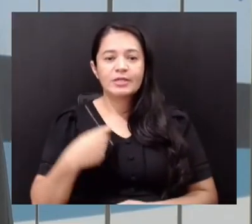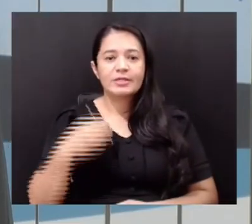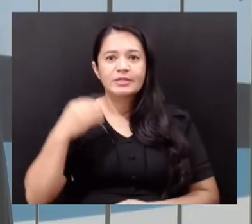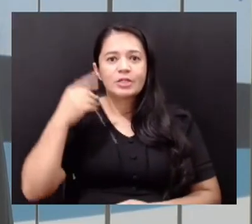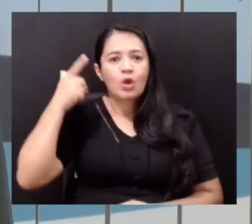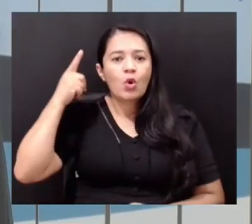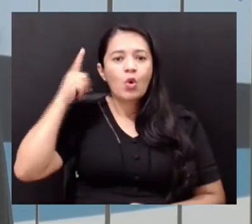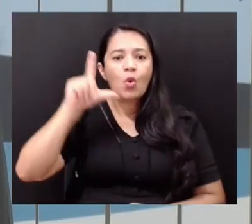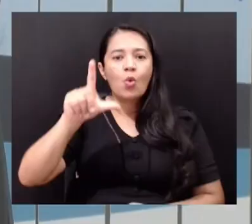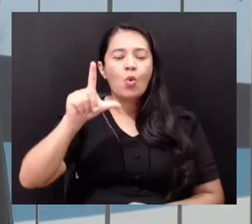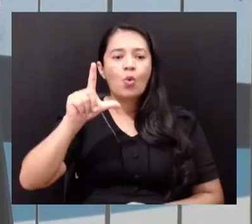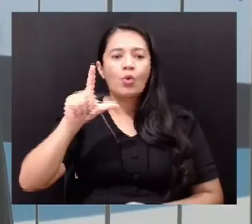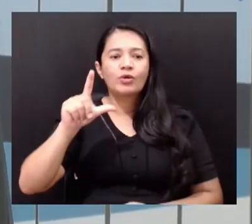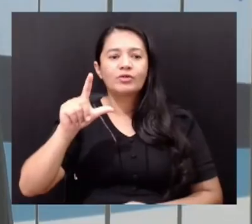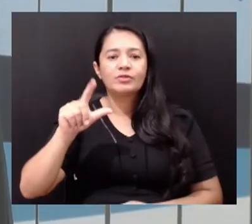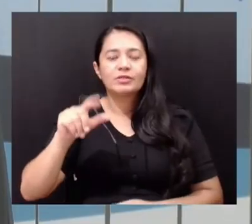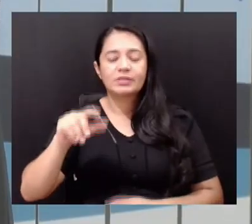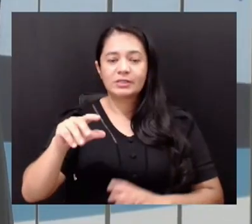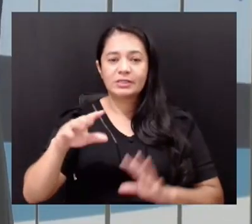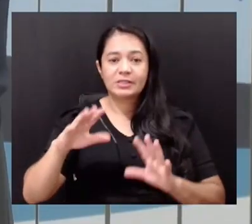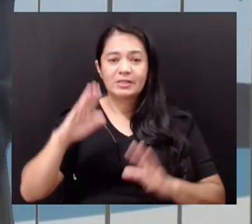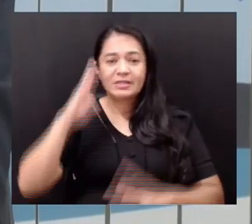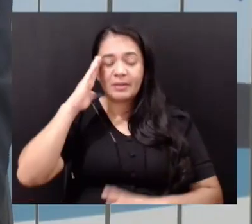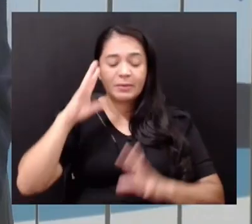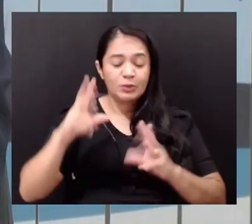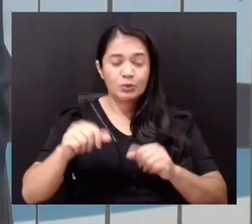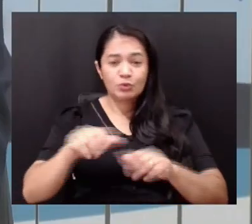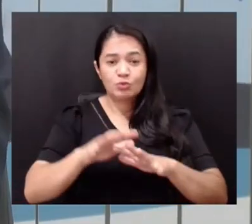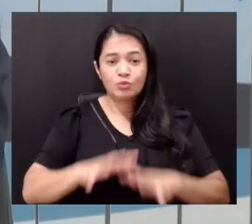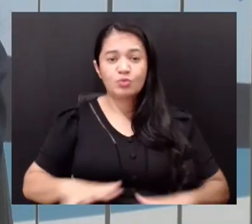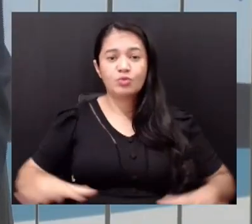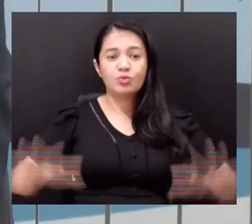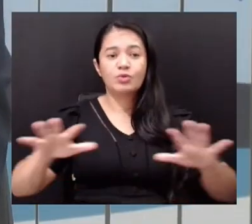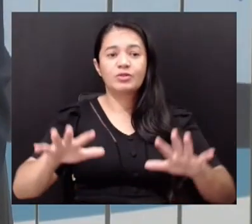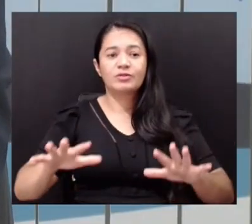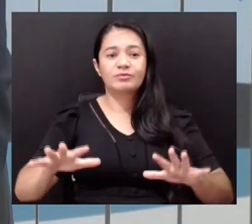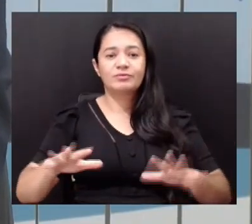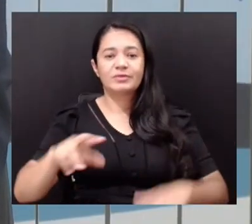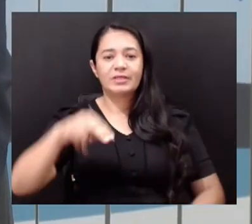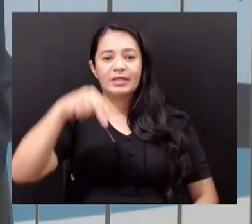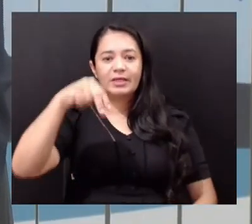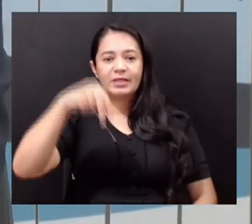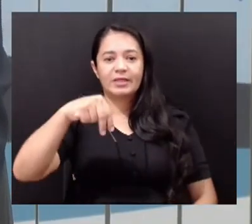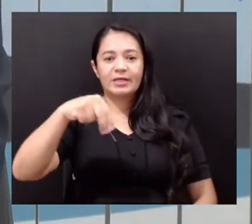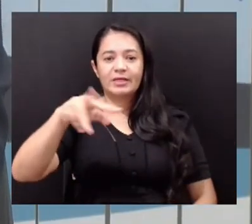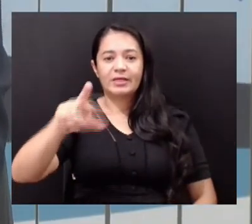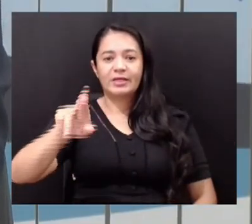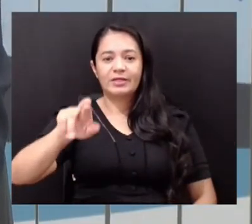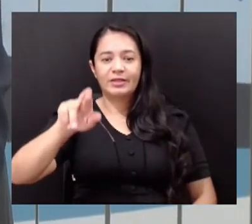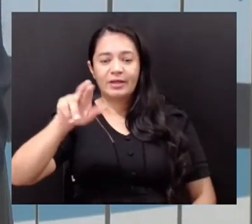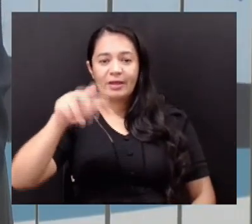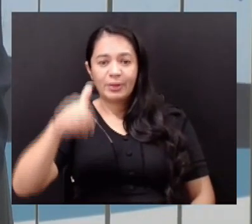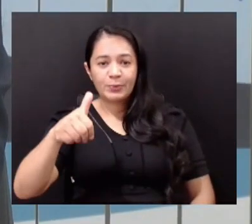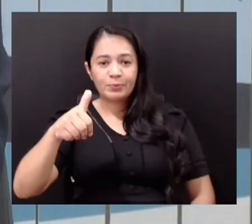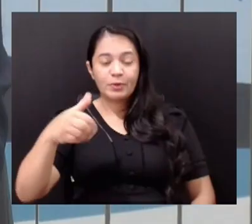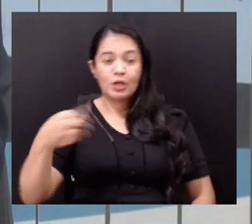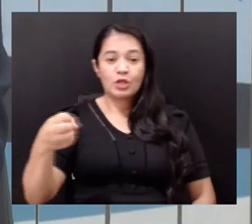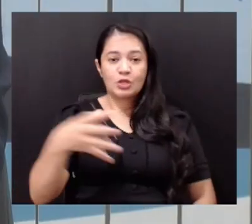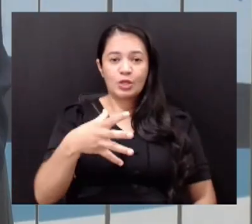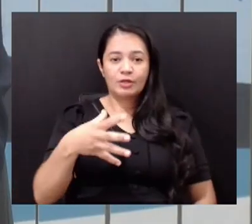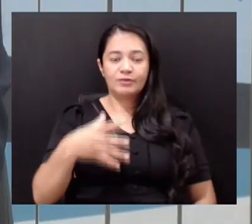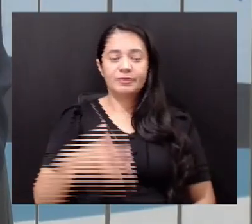noção geral da grandeza da NR1, dessa nova atualização. Como